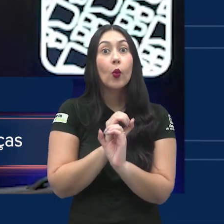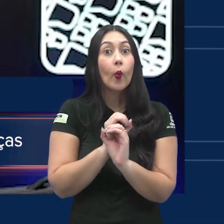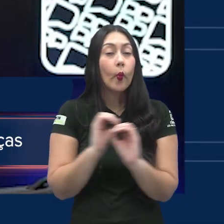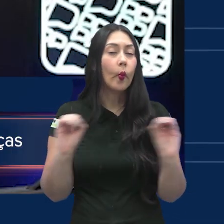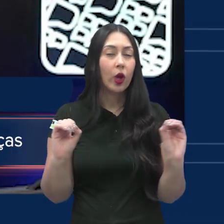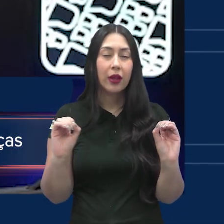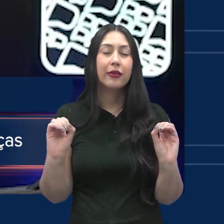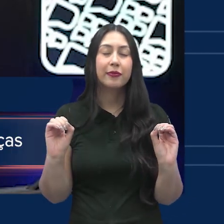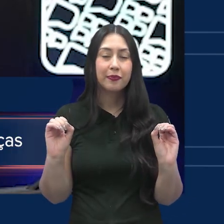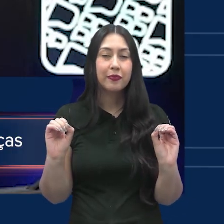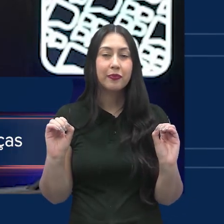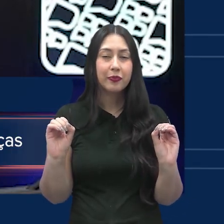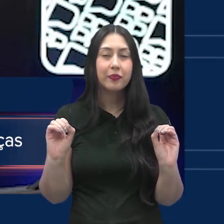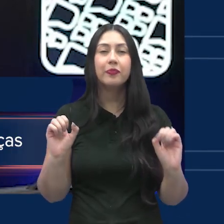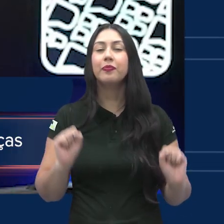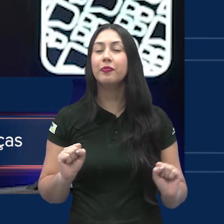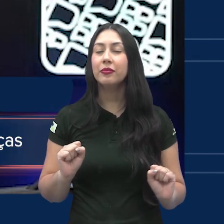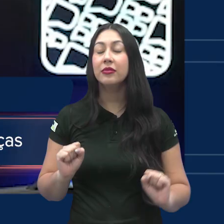custo zero.